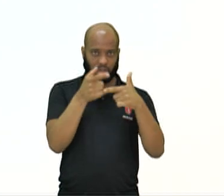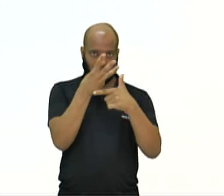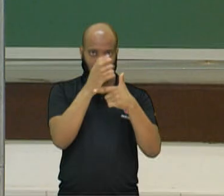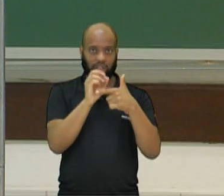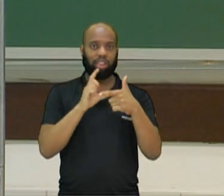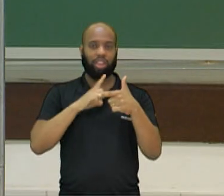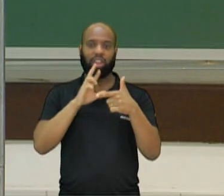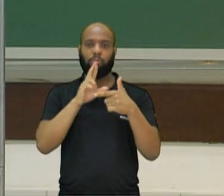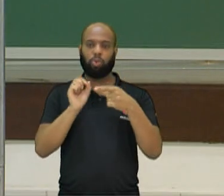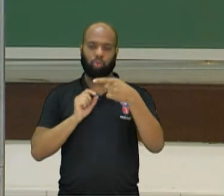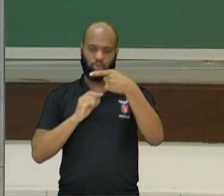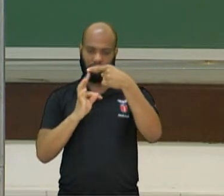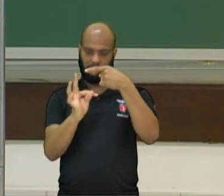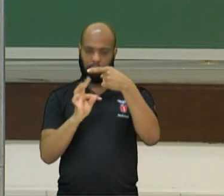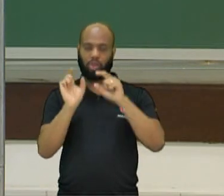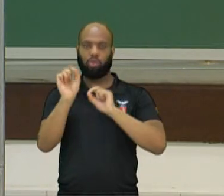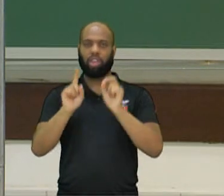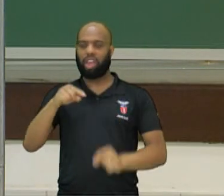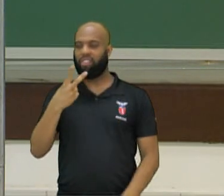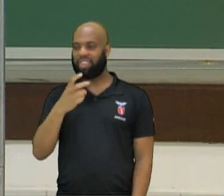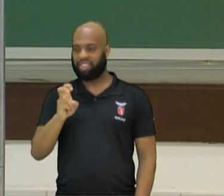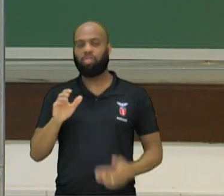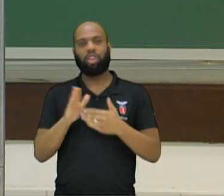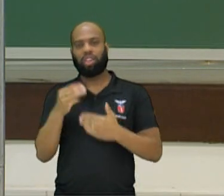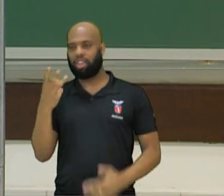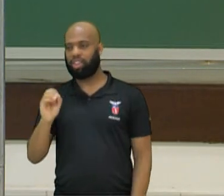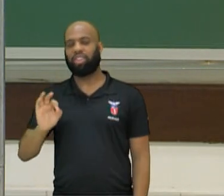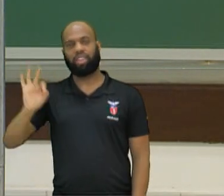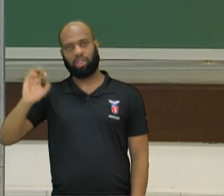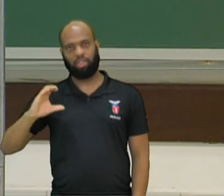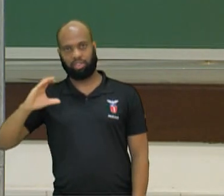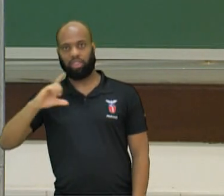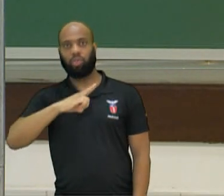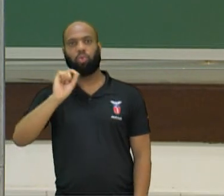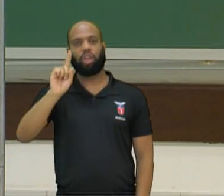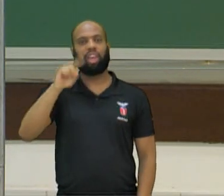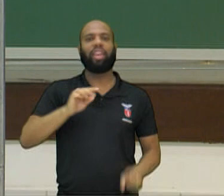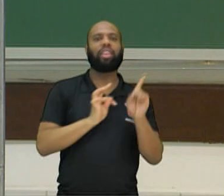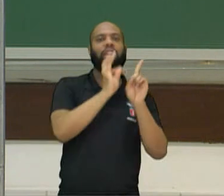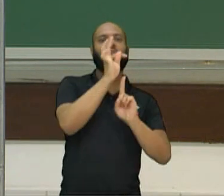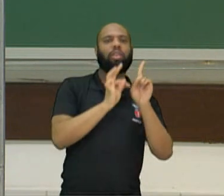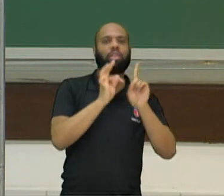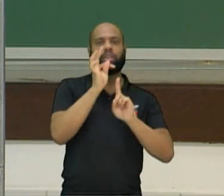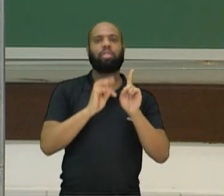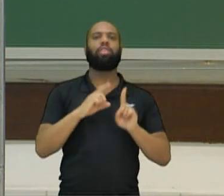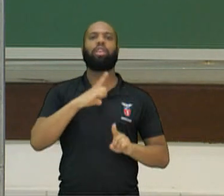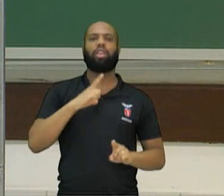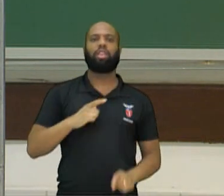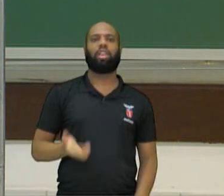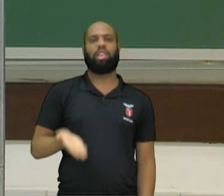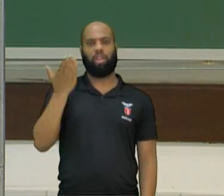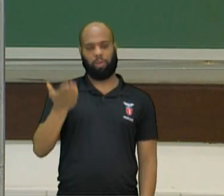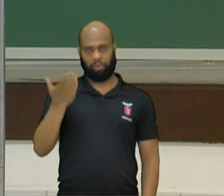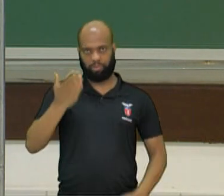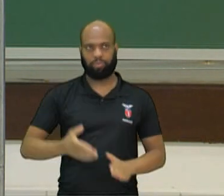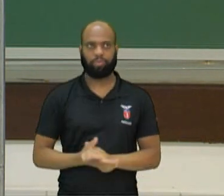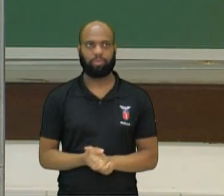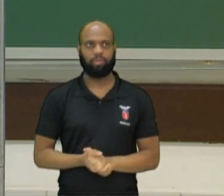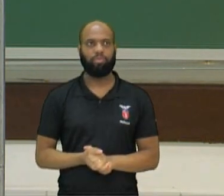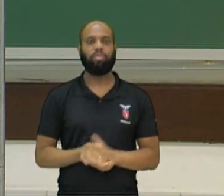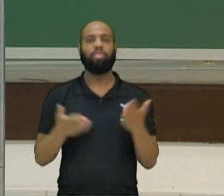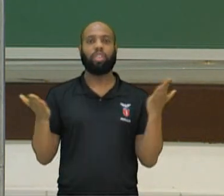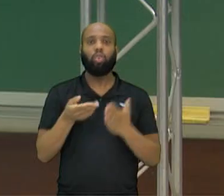dos meses está variando entre 25 e 30 graus. Então, nós temos ali uma temperatura bastante elevada.